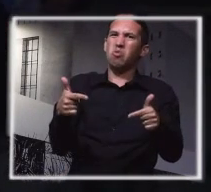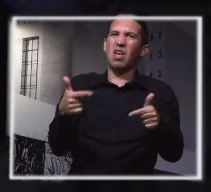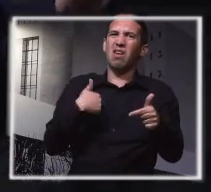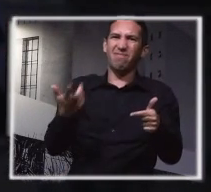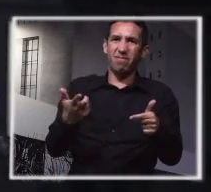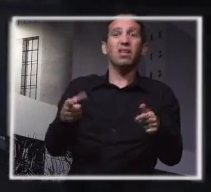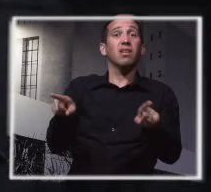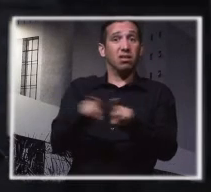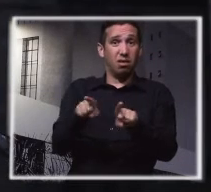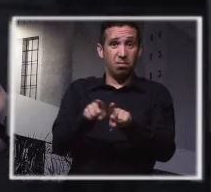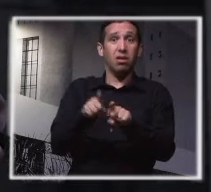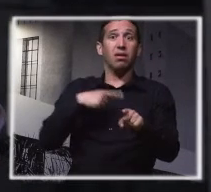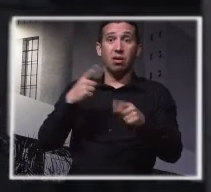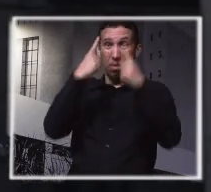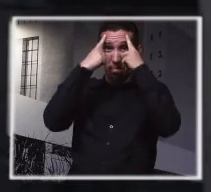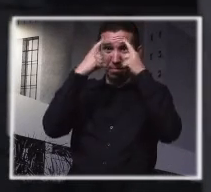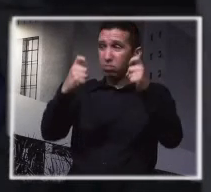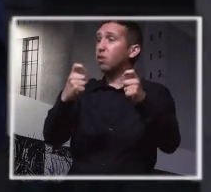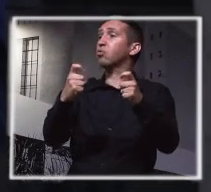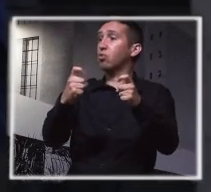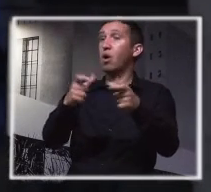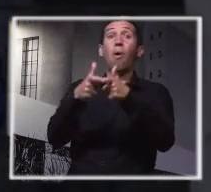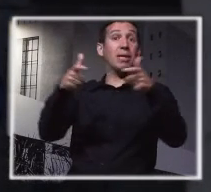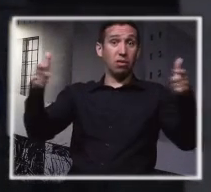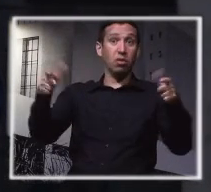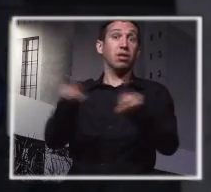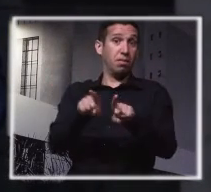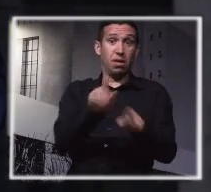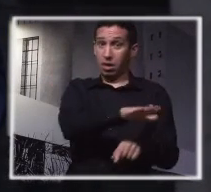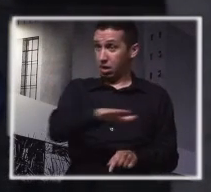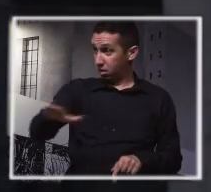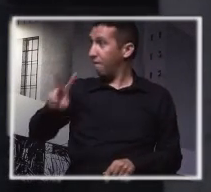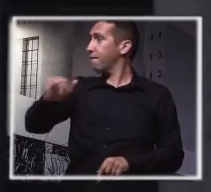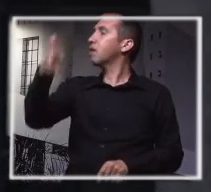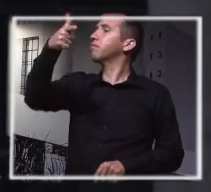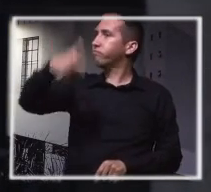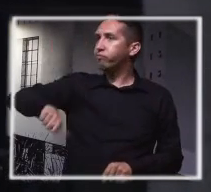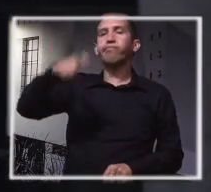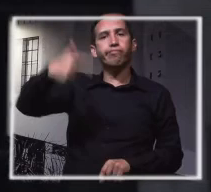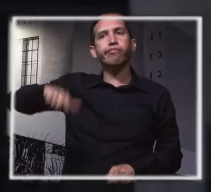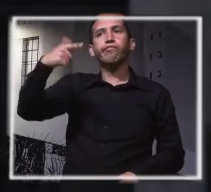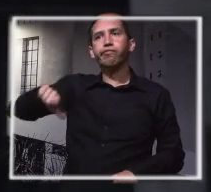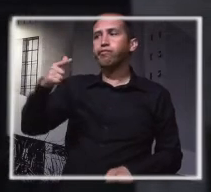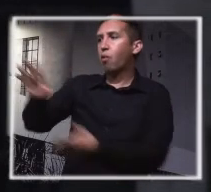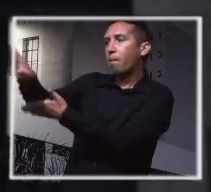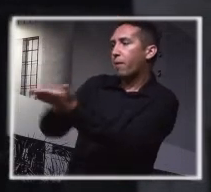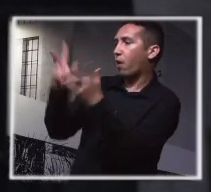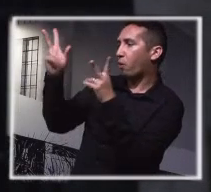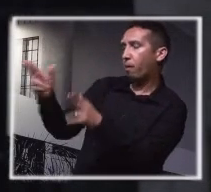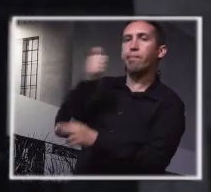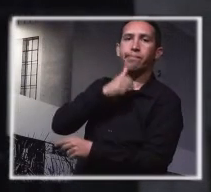da transgeracionalidade da violência e nós temos crianças que vão repetir o comportamento de suas mães e de seus